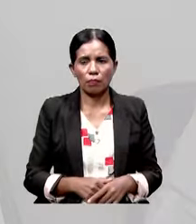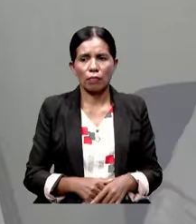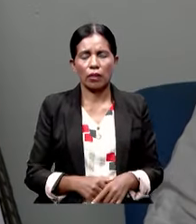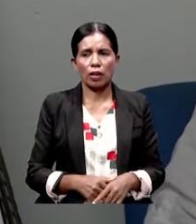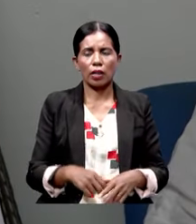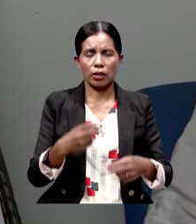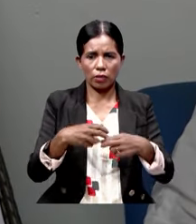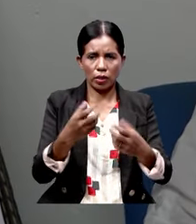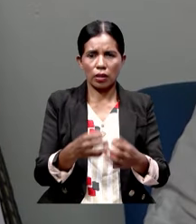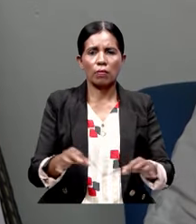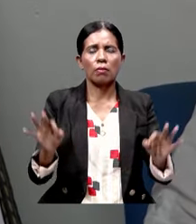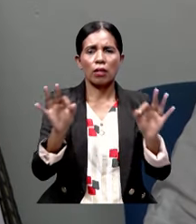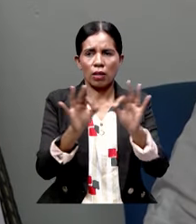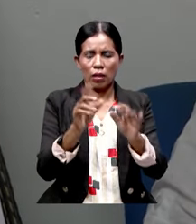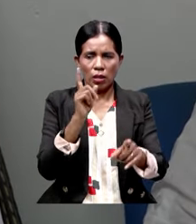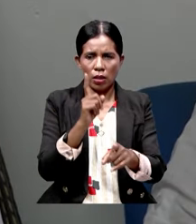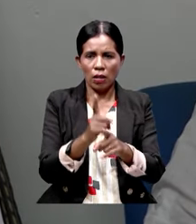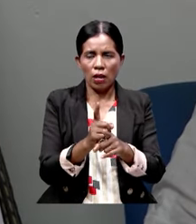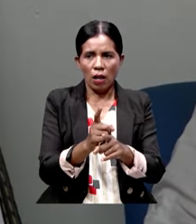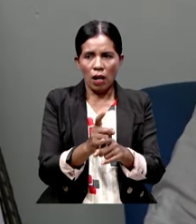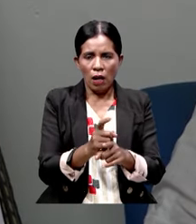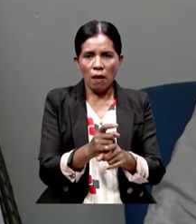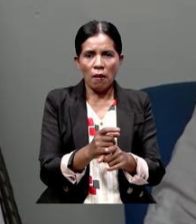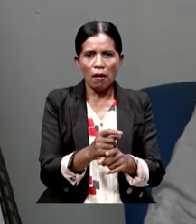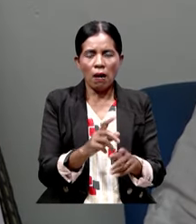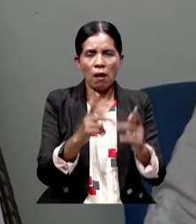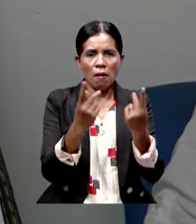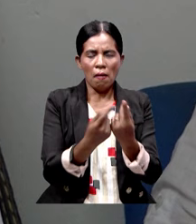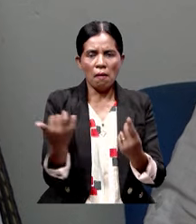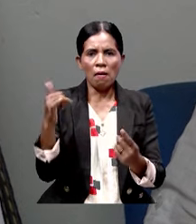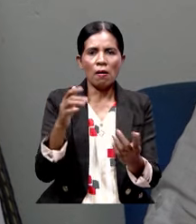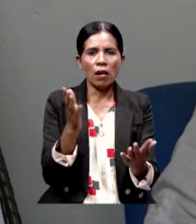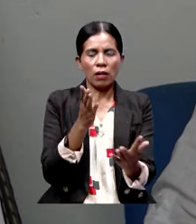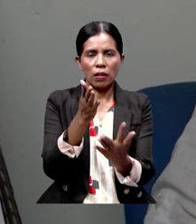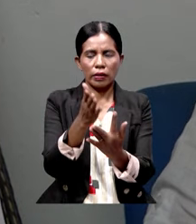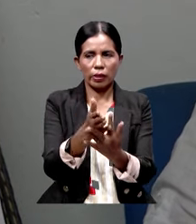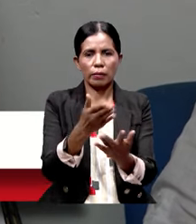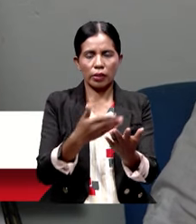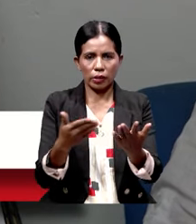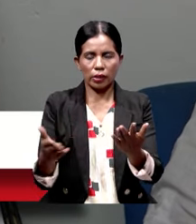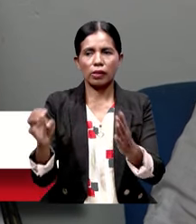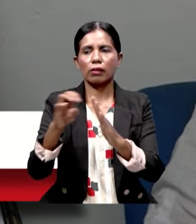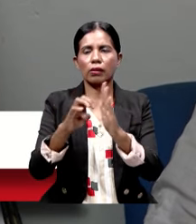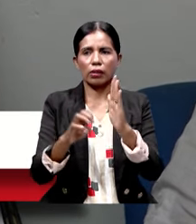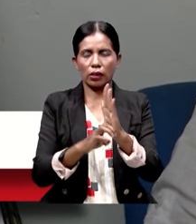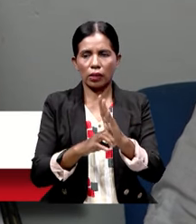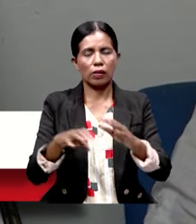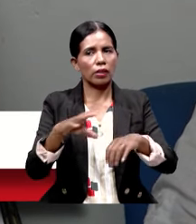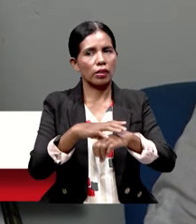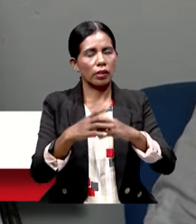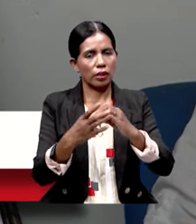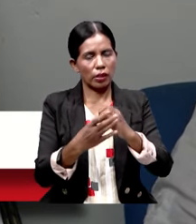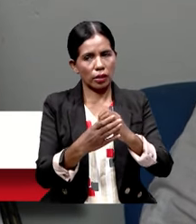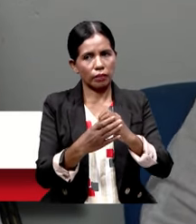Desafio principal, maka investidor atu acesso pa propriedade Estado. RAI, liu-liu,